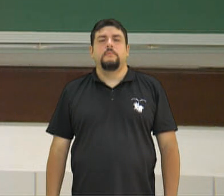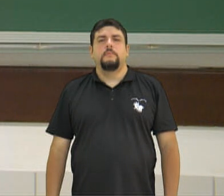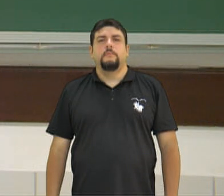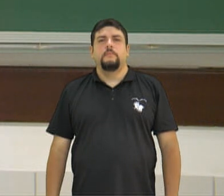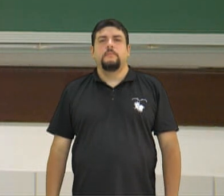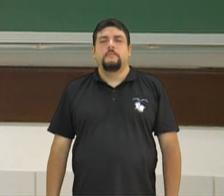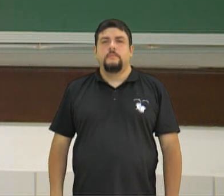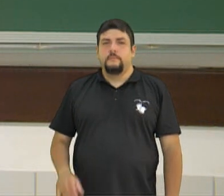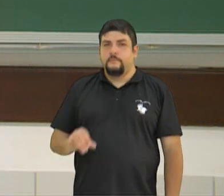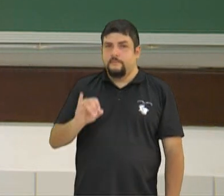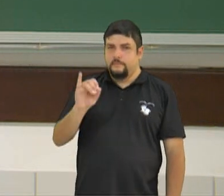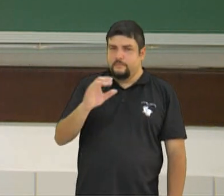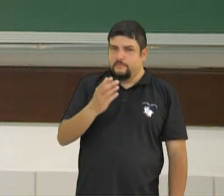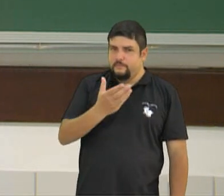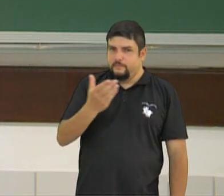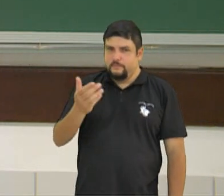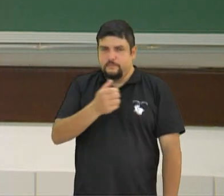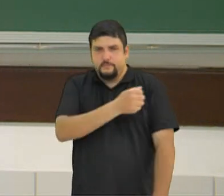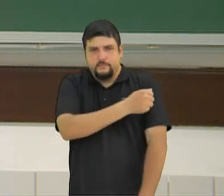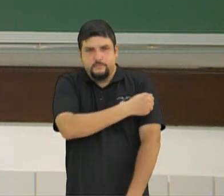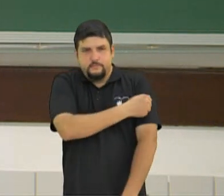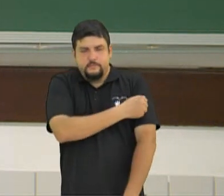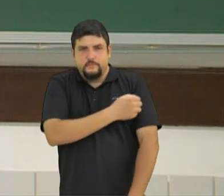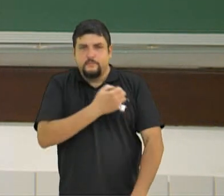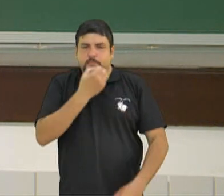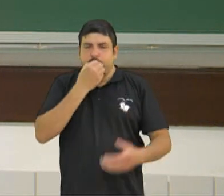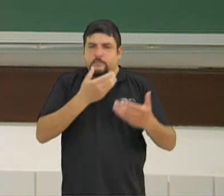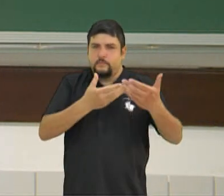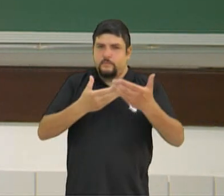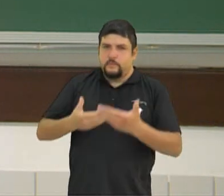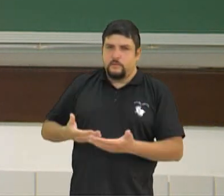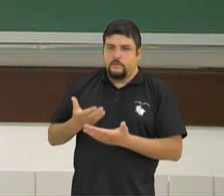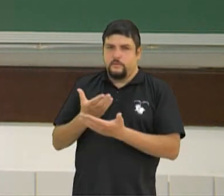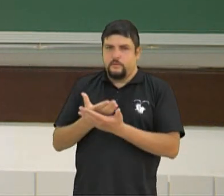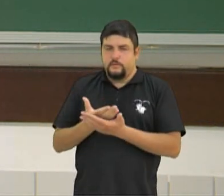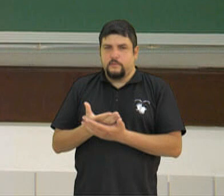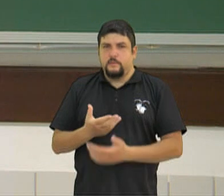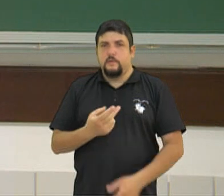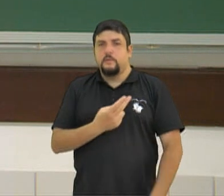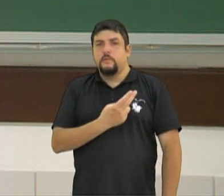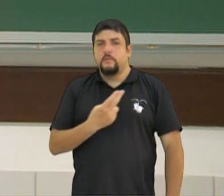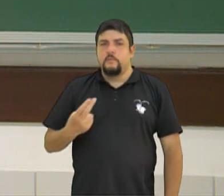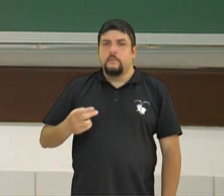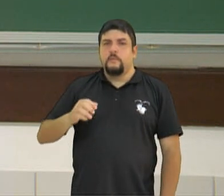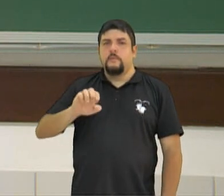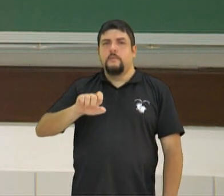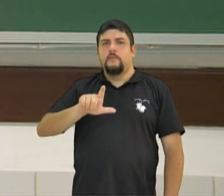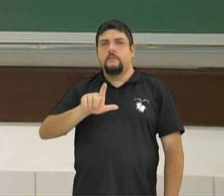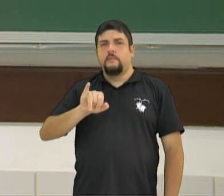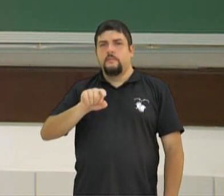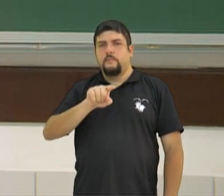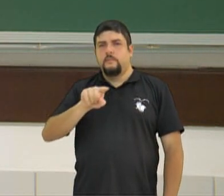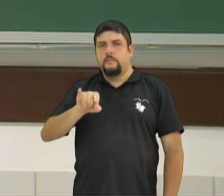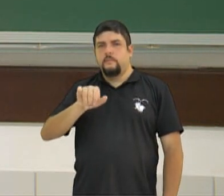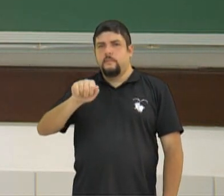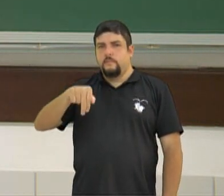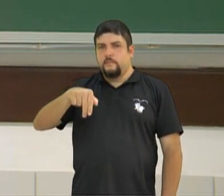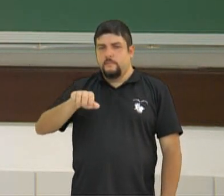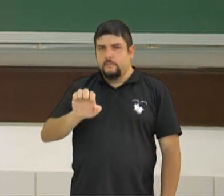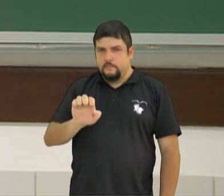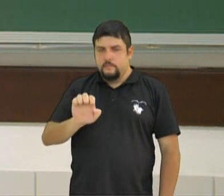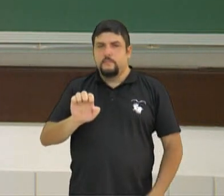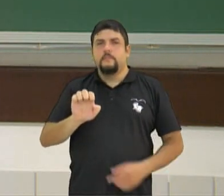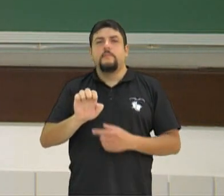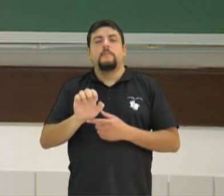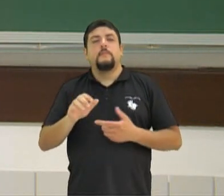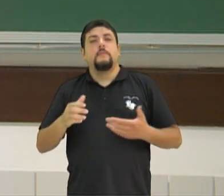Olá chicos, que tal? Bem-vindos a mais uma classe. Eu sou a professora Elisiane e juntos nós vamos